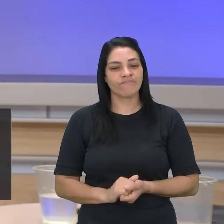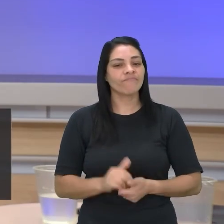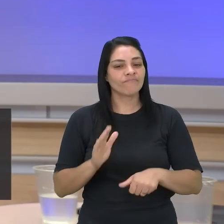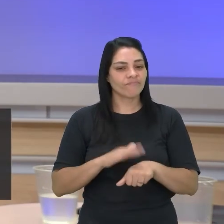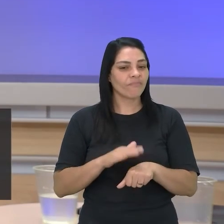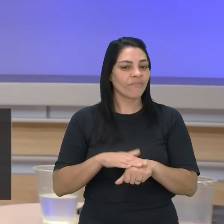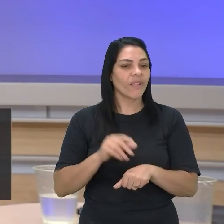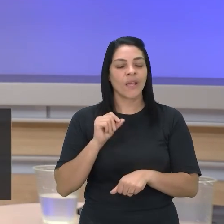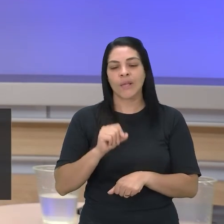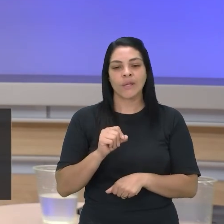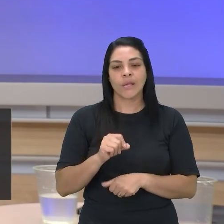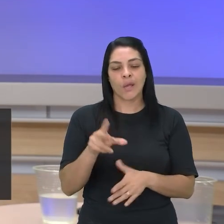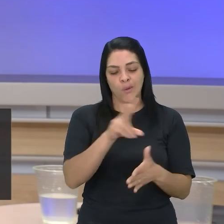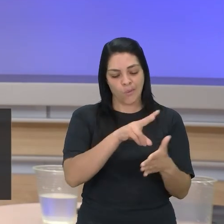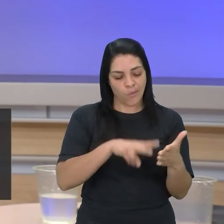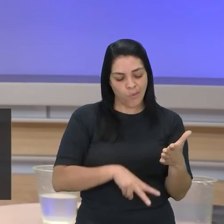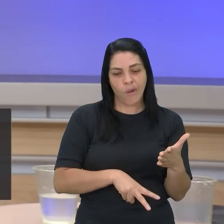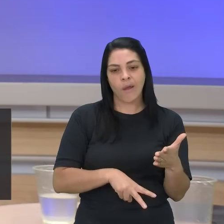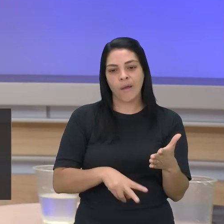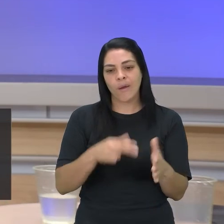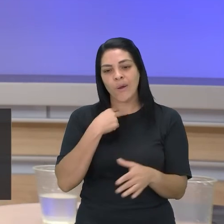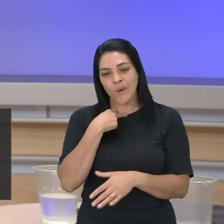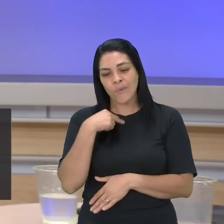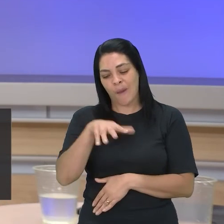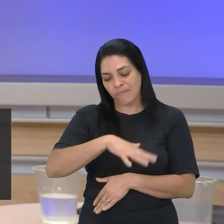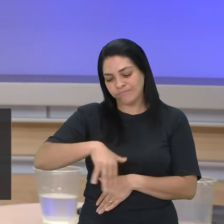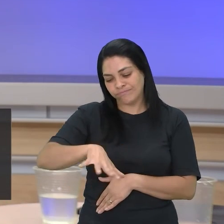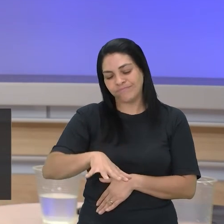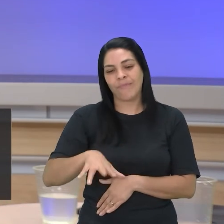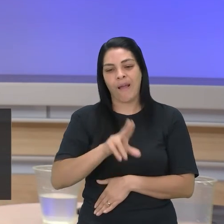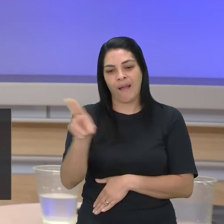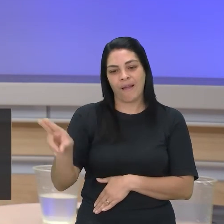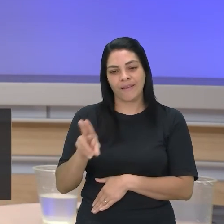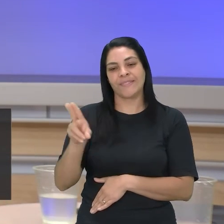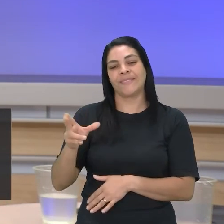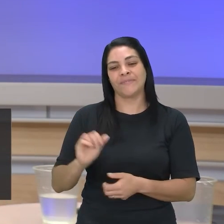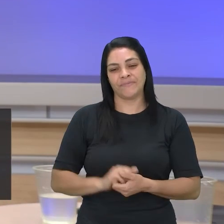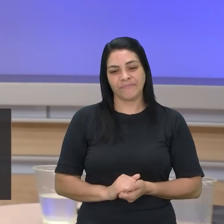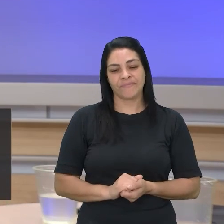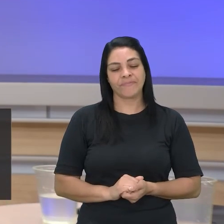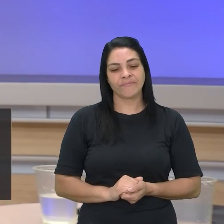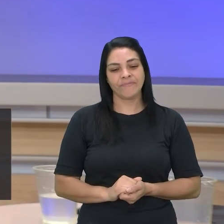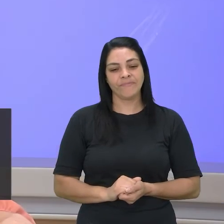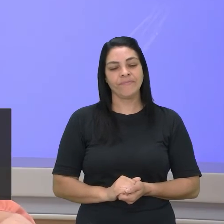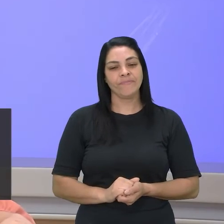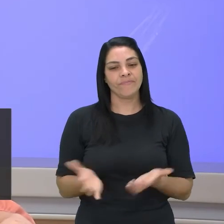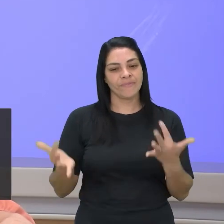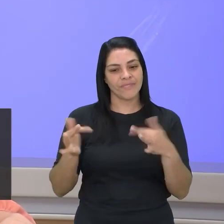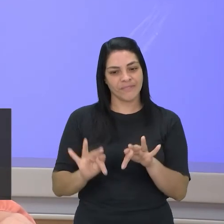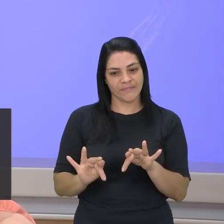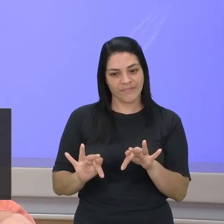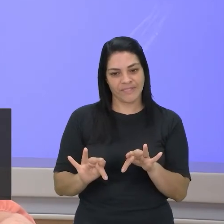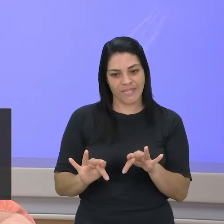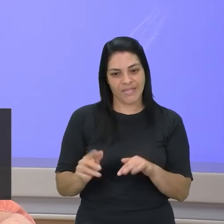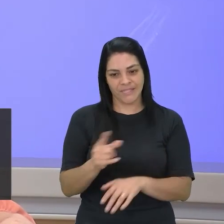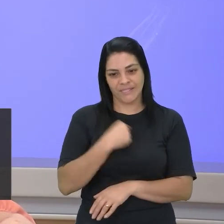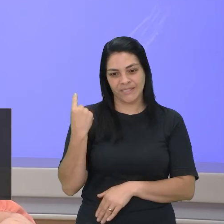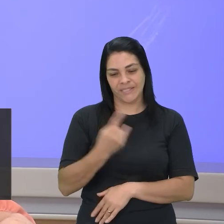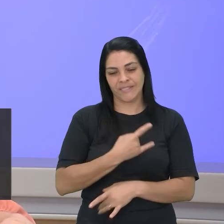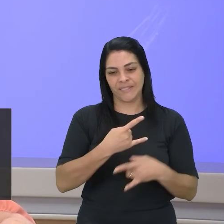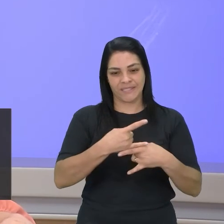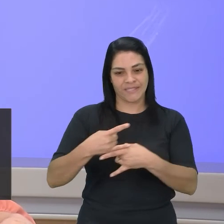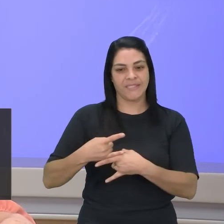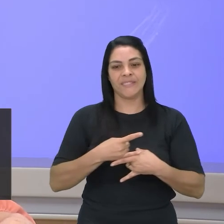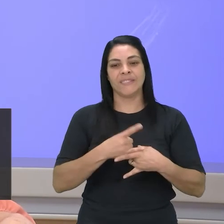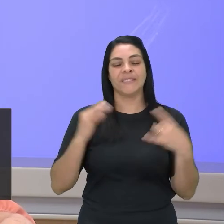uma leitura, para ser ocupadas nesse sentido, né? Nós estamos chegando ao final da nossa live. Certo,